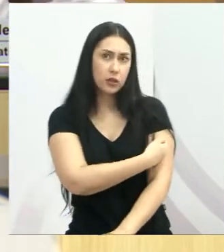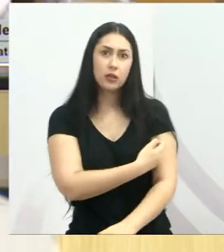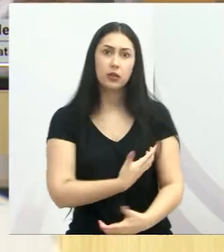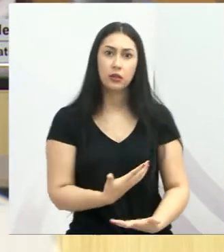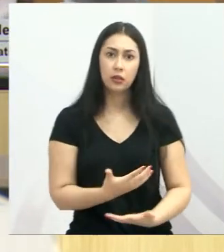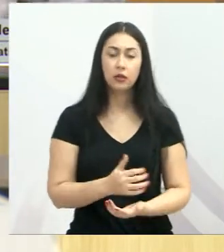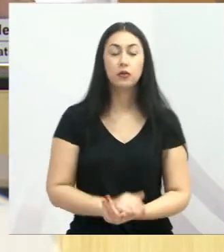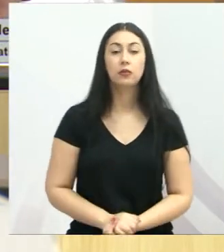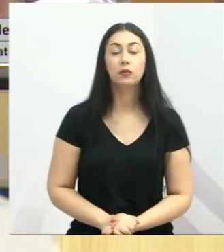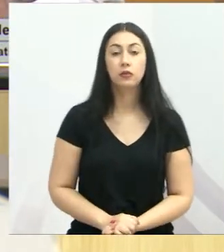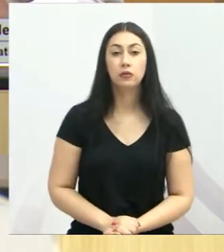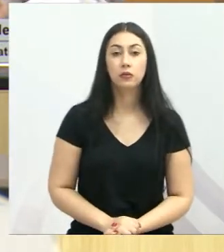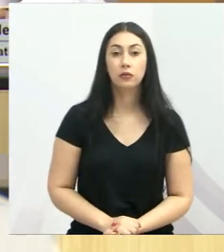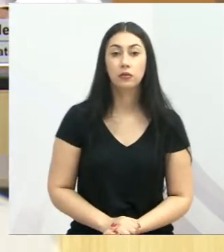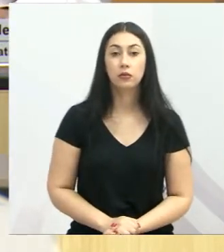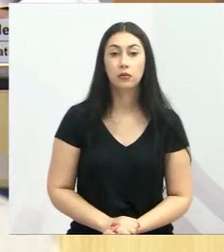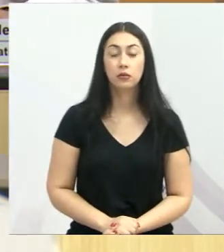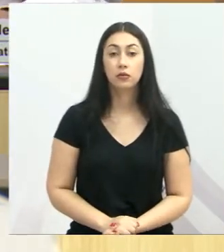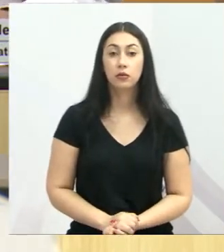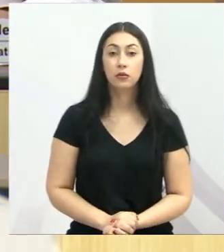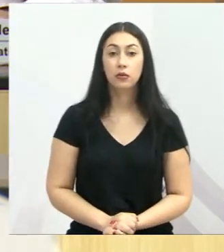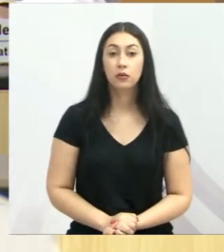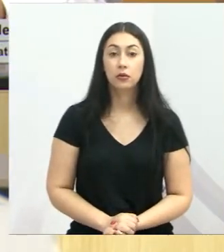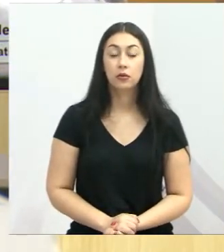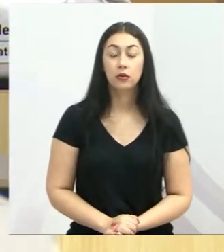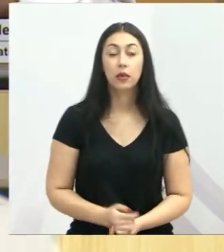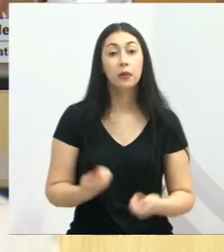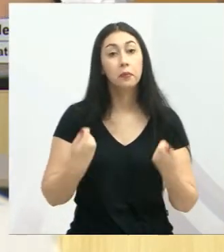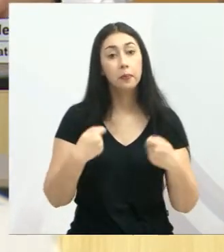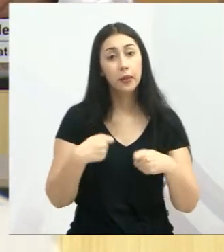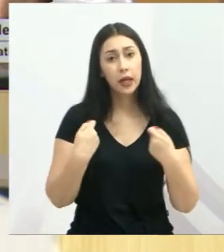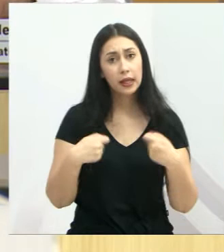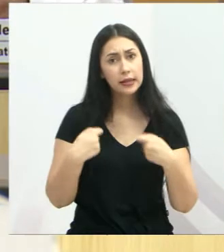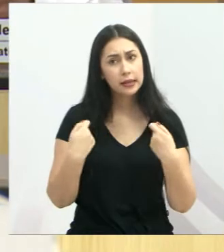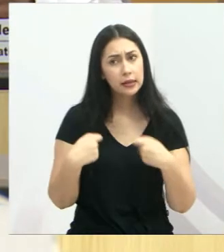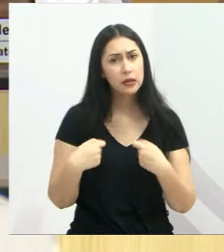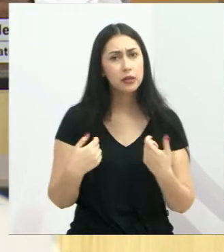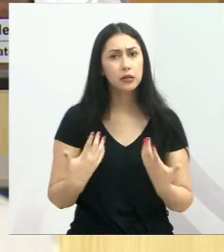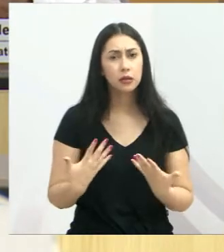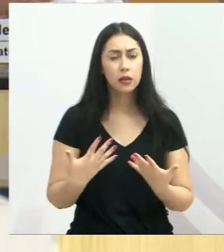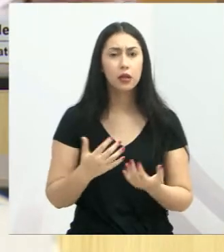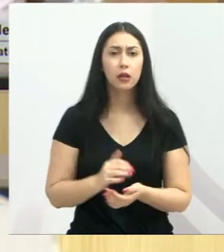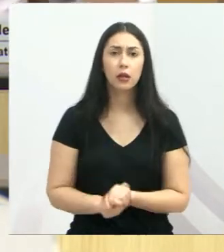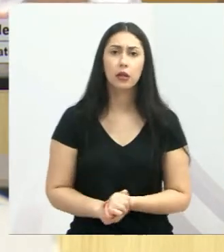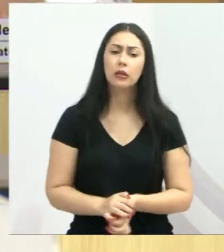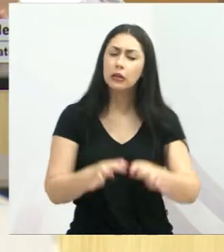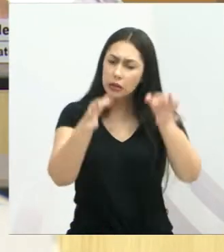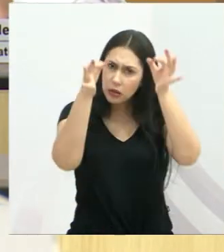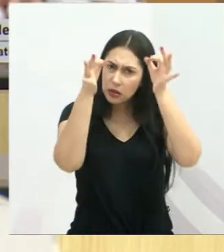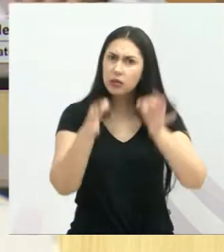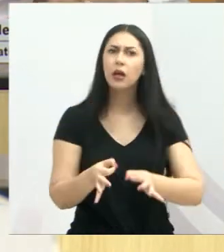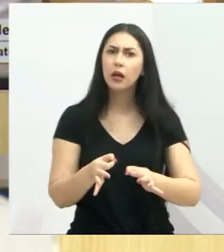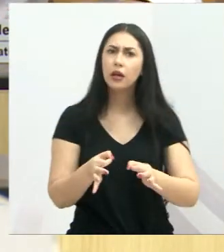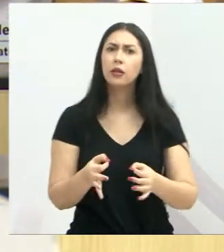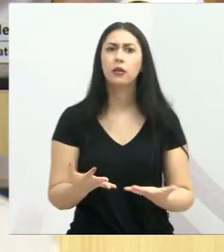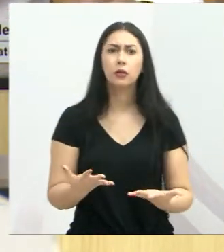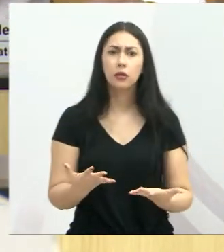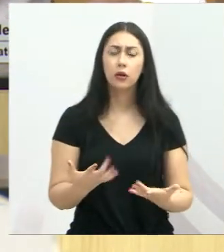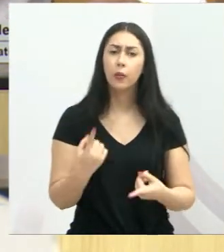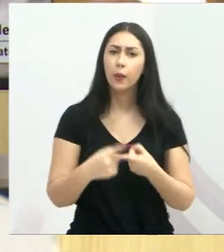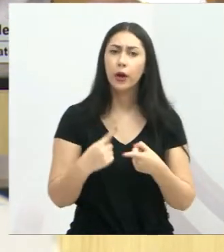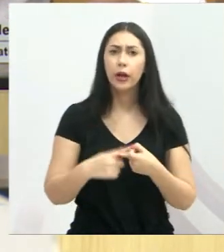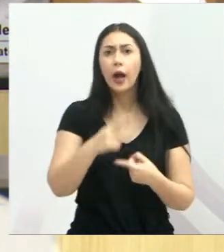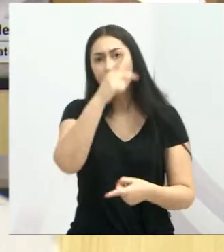Covid-19. Trata-se de medida das mais justas face à exposição ao